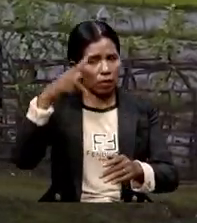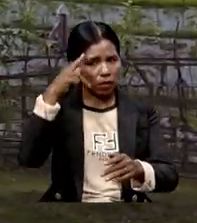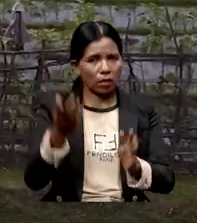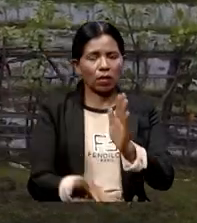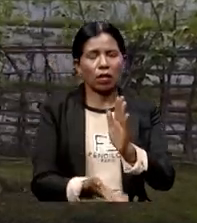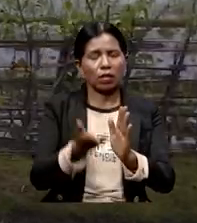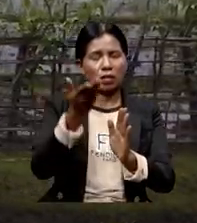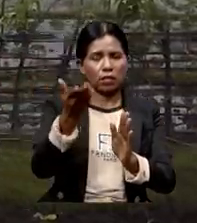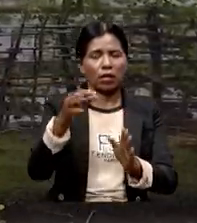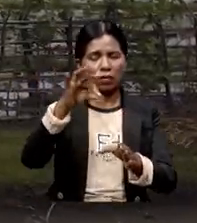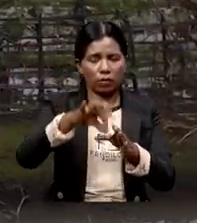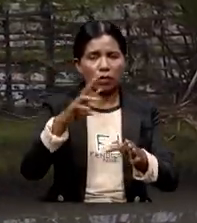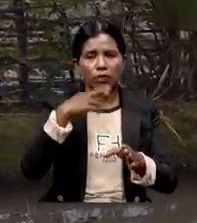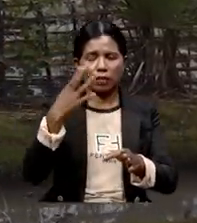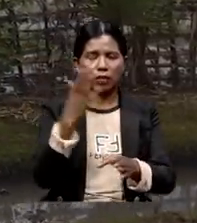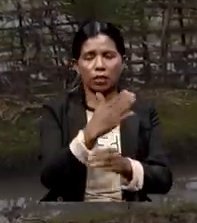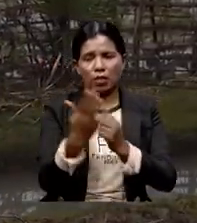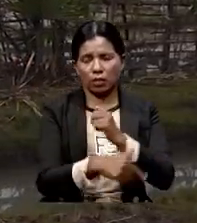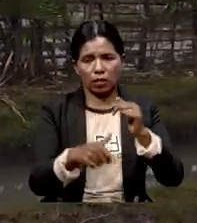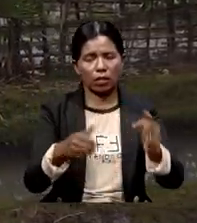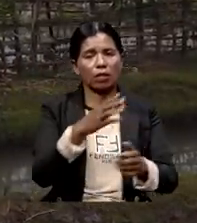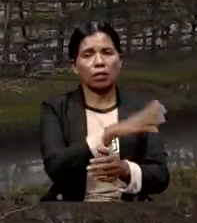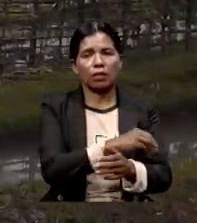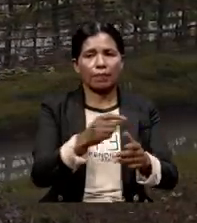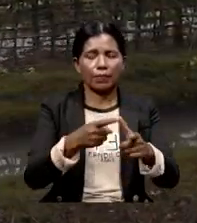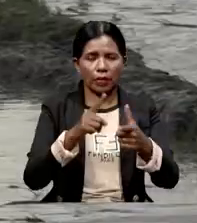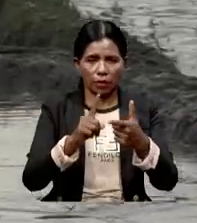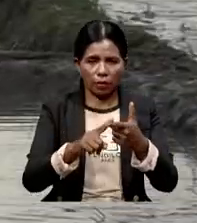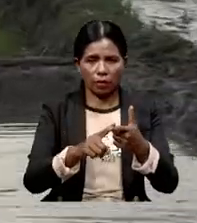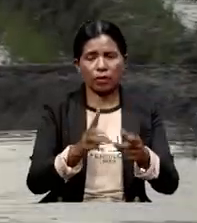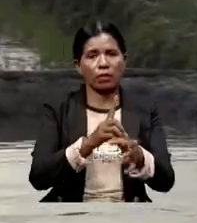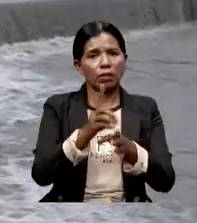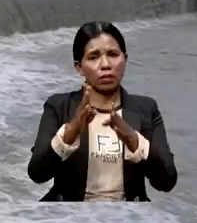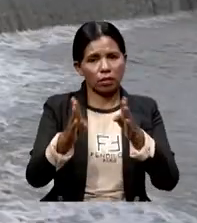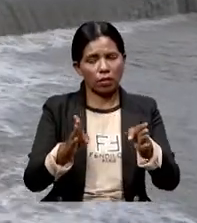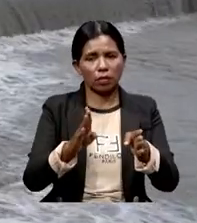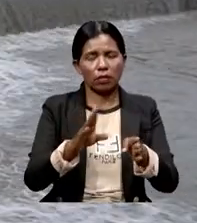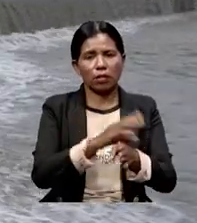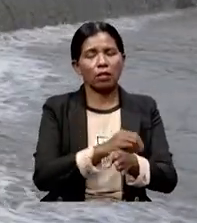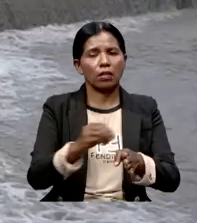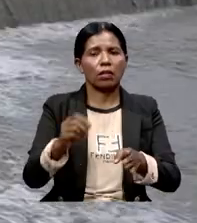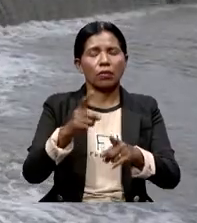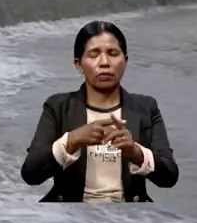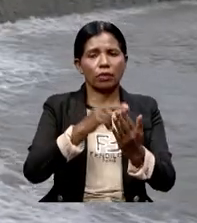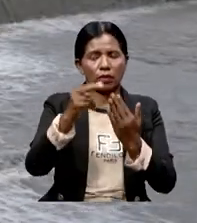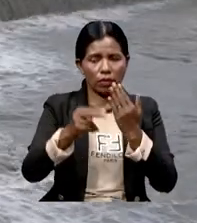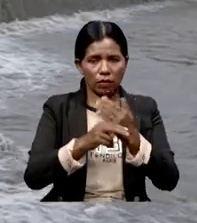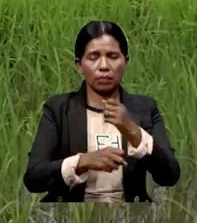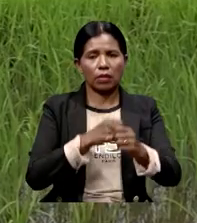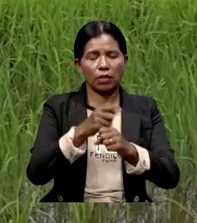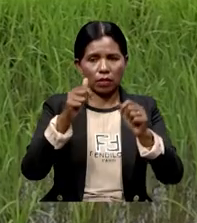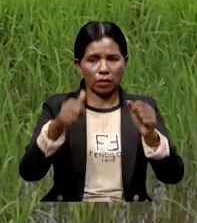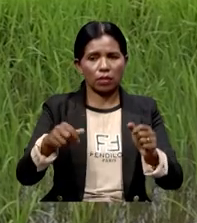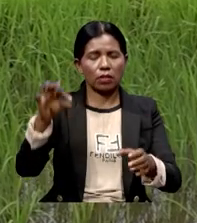hasé produção e arrailaran liu produção hare. Tu estimação usi direção refere e a fim fula novembro tinane